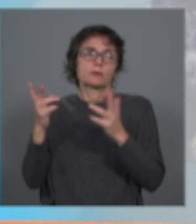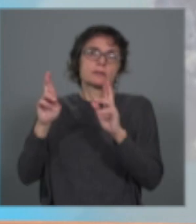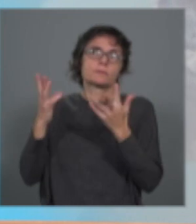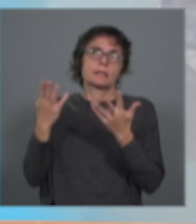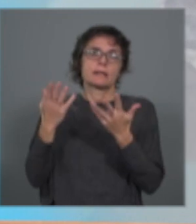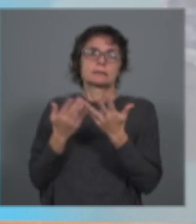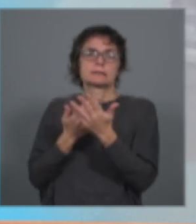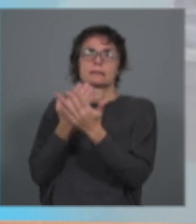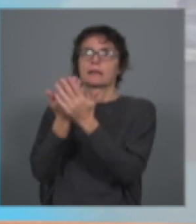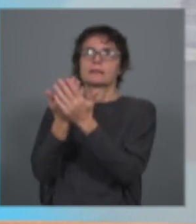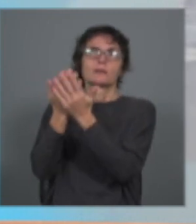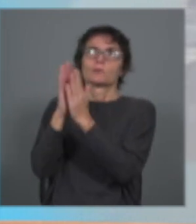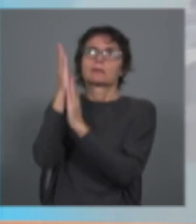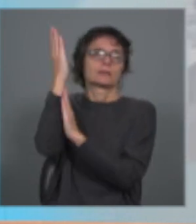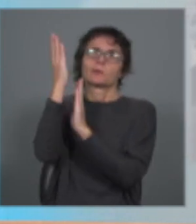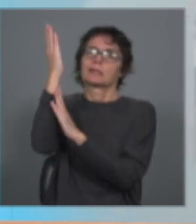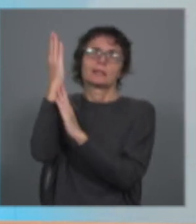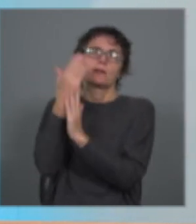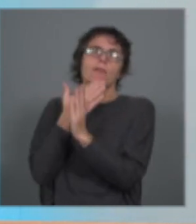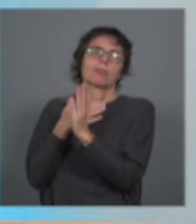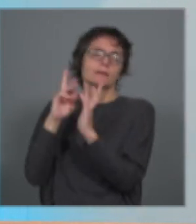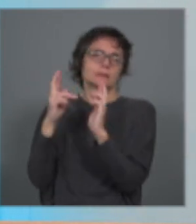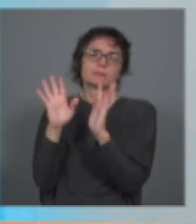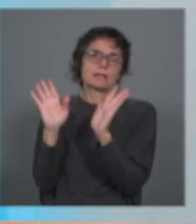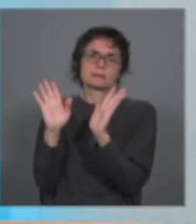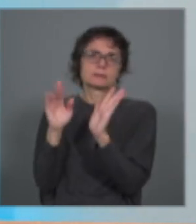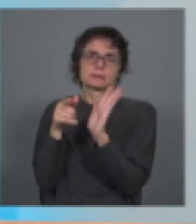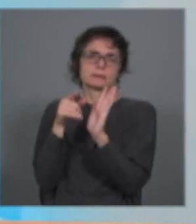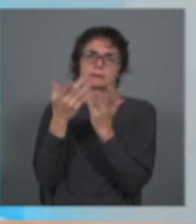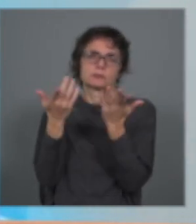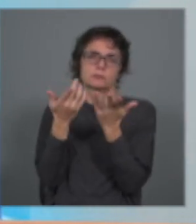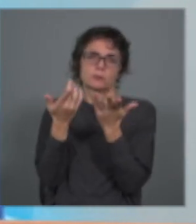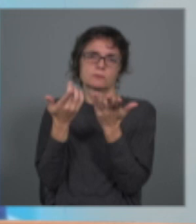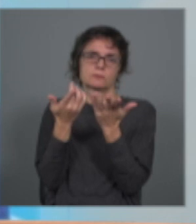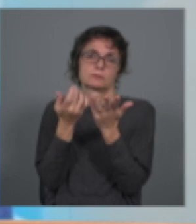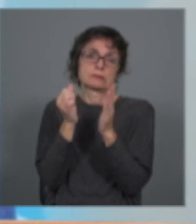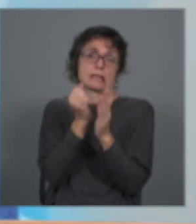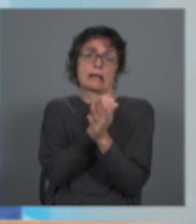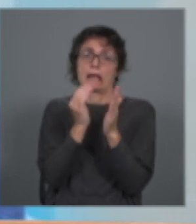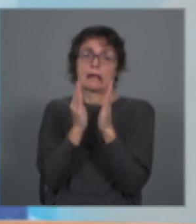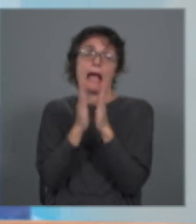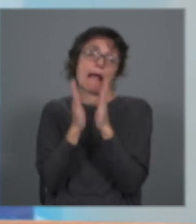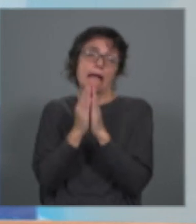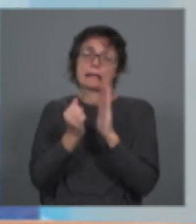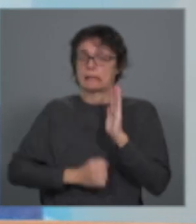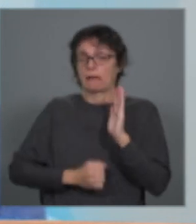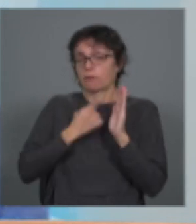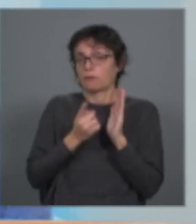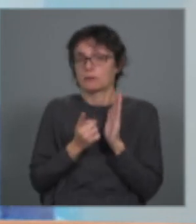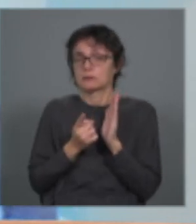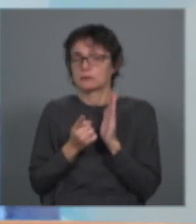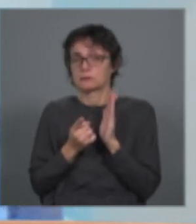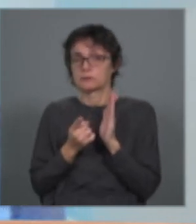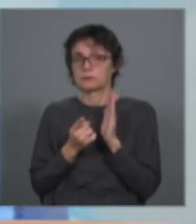um programa da Igreja Católica e, portanto, o fundamento último para os crentes há de ser sempre